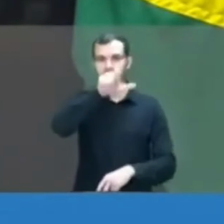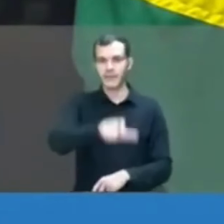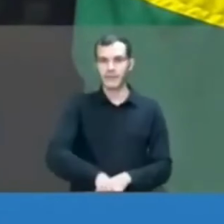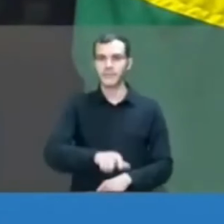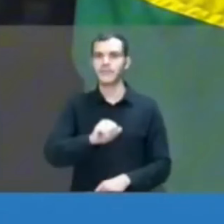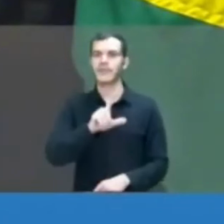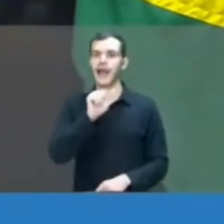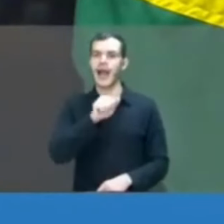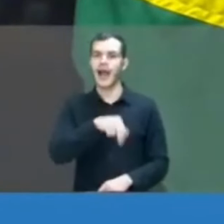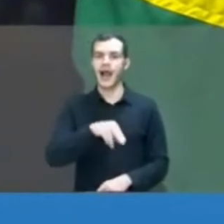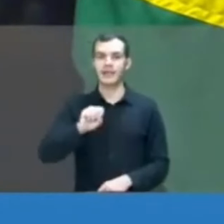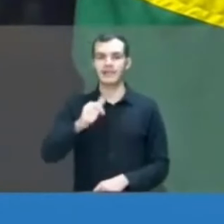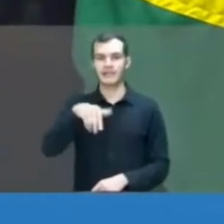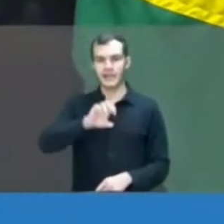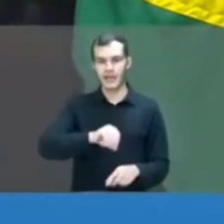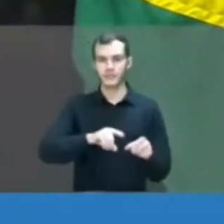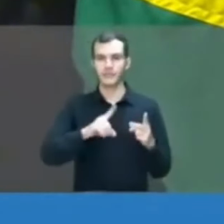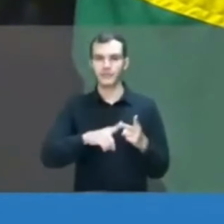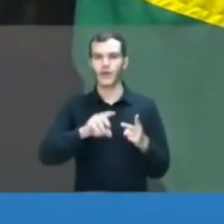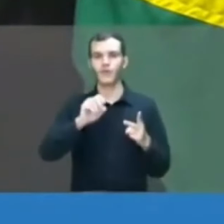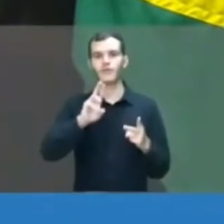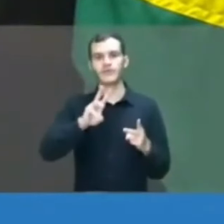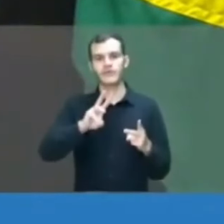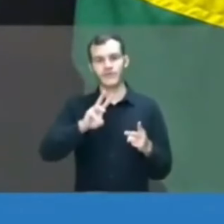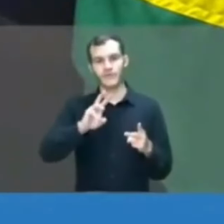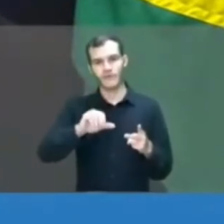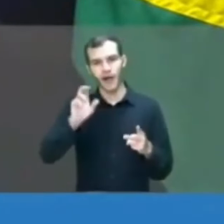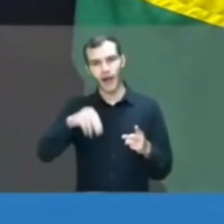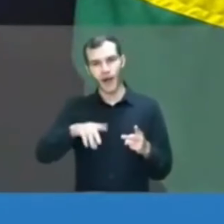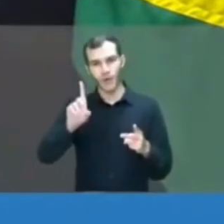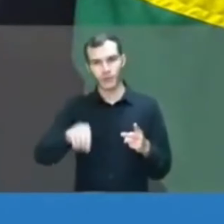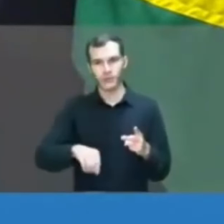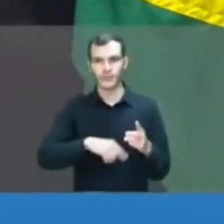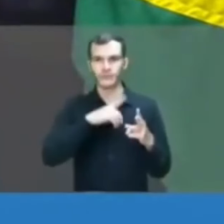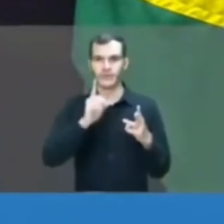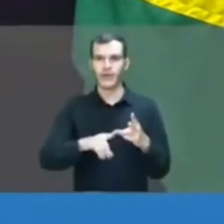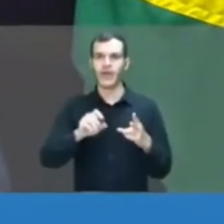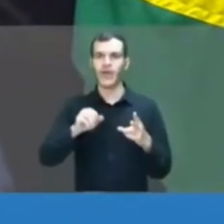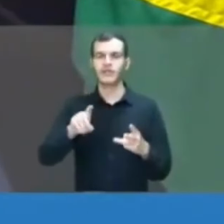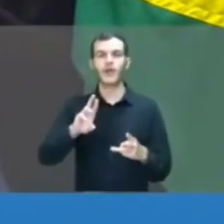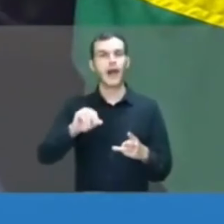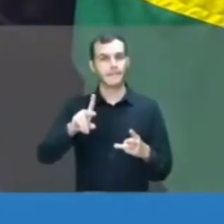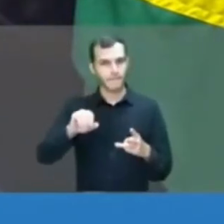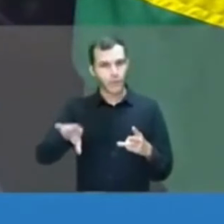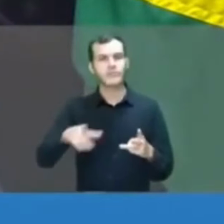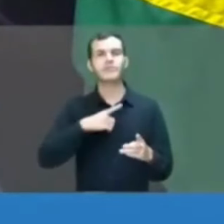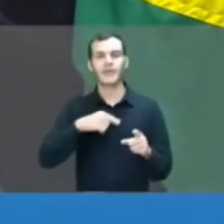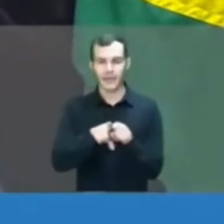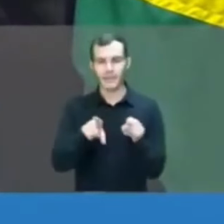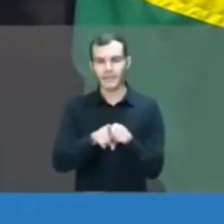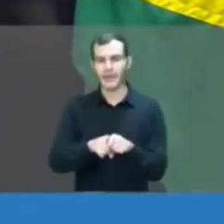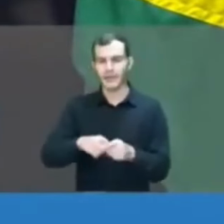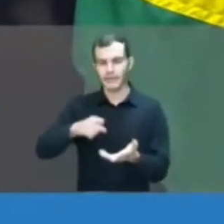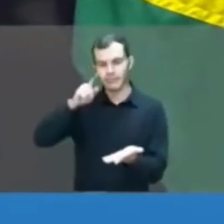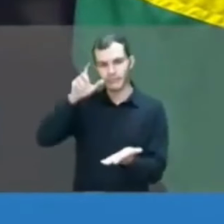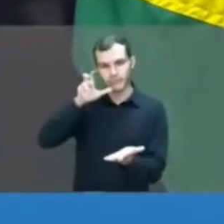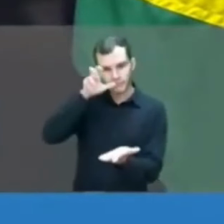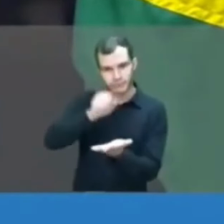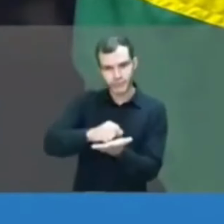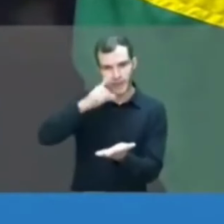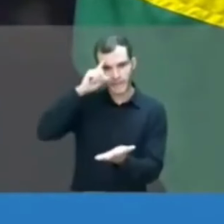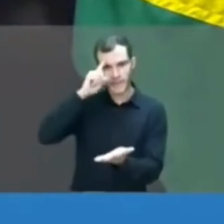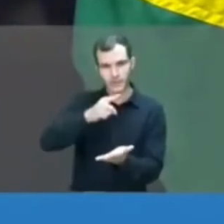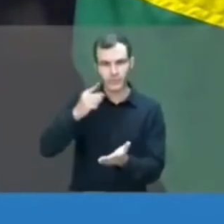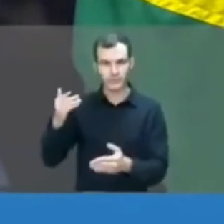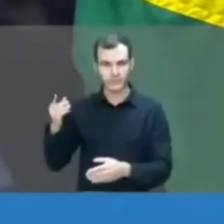Eustáquio. Ed Raposo também teve mandados de busca e apreensão. E